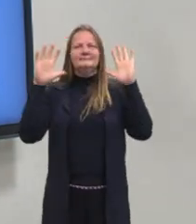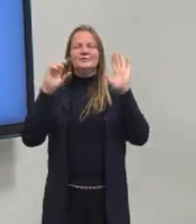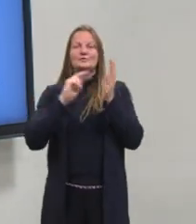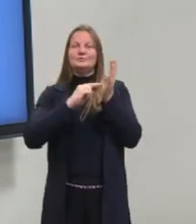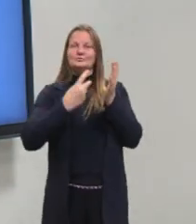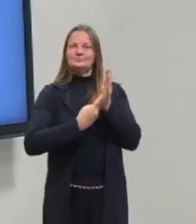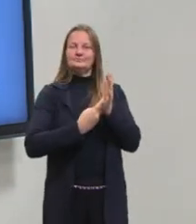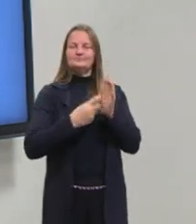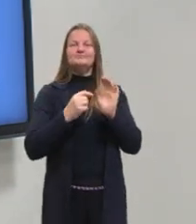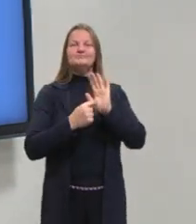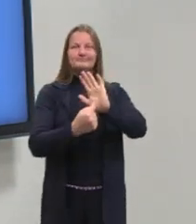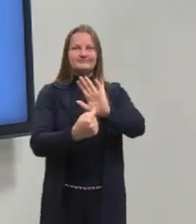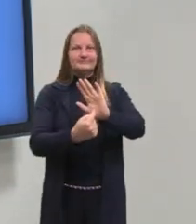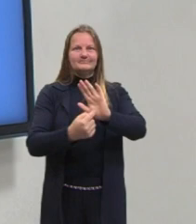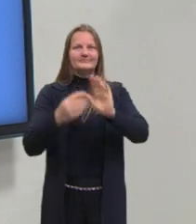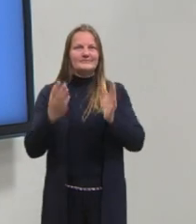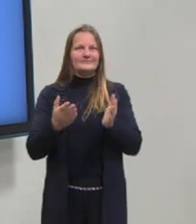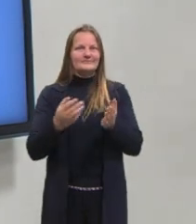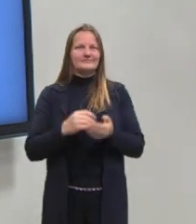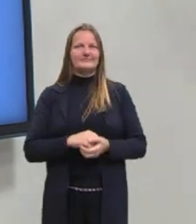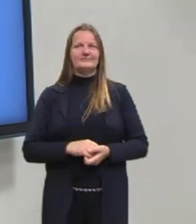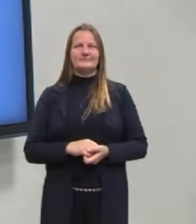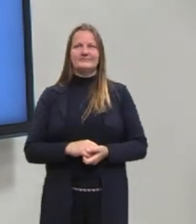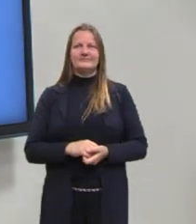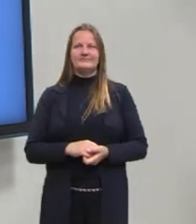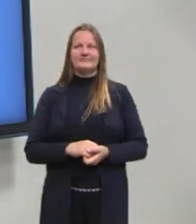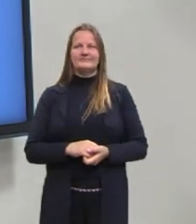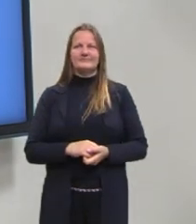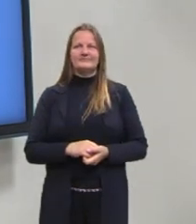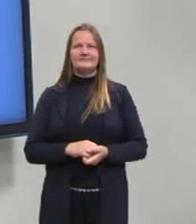significa. E eu trouxe para vocês aí uma